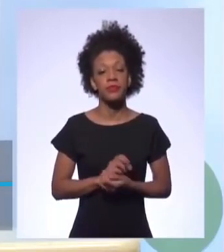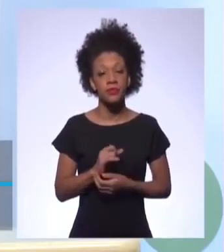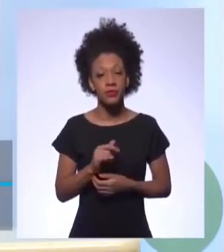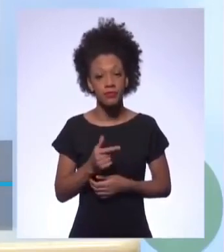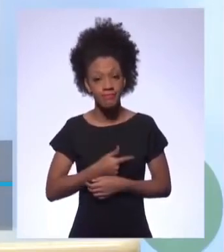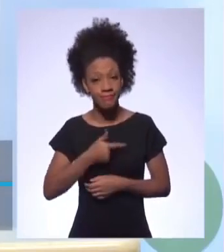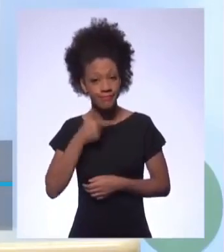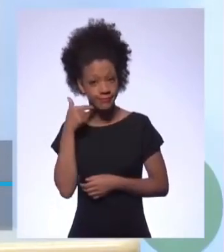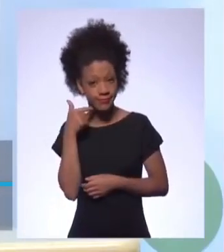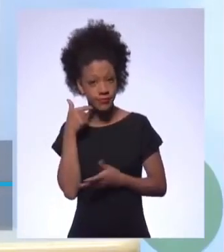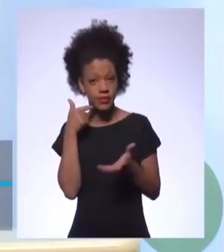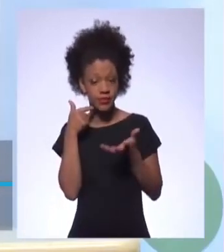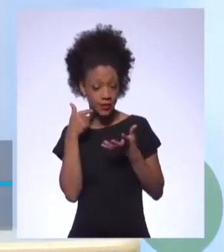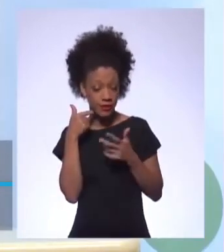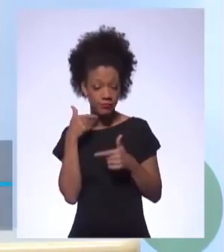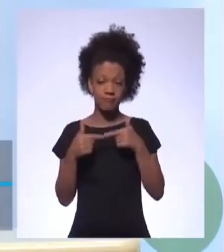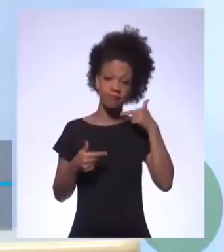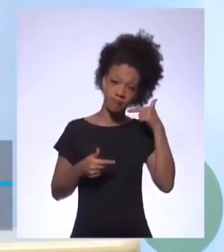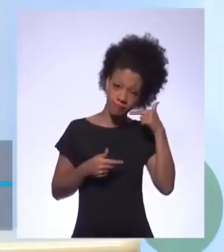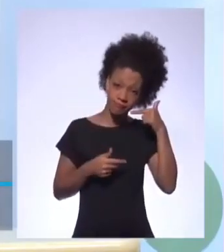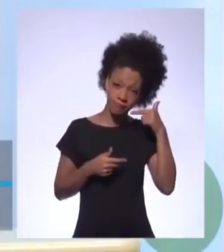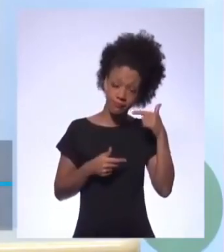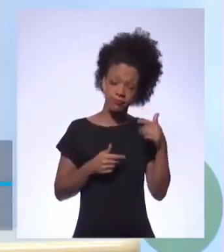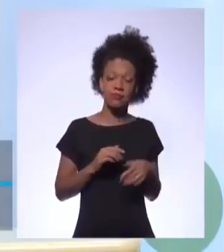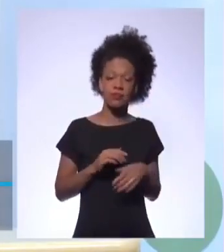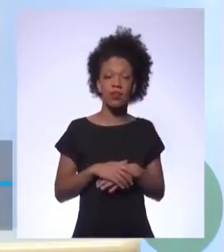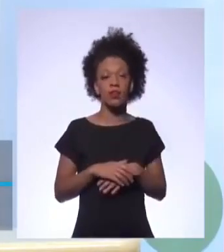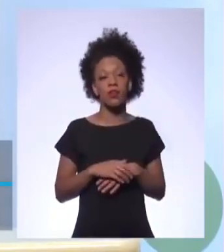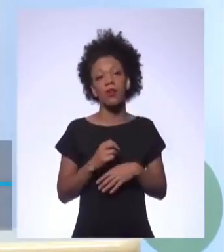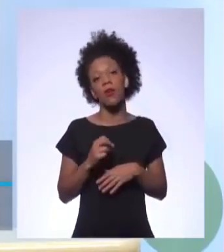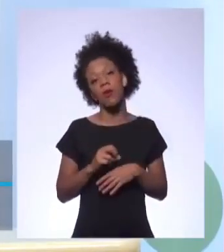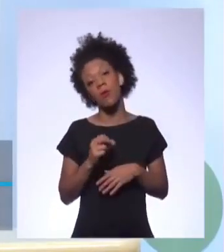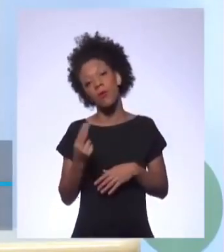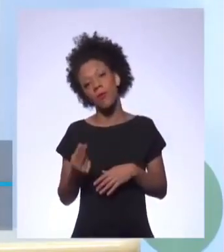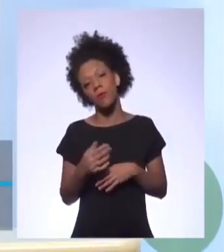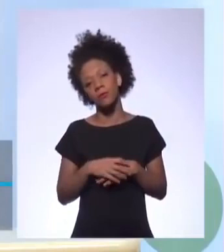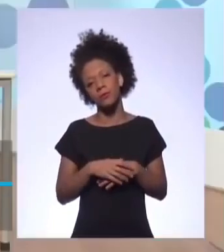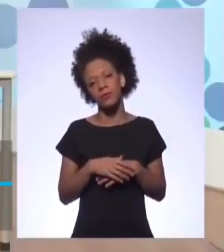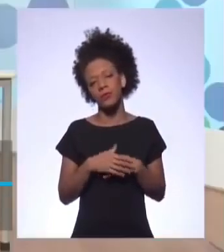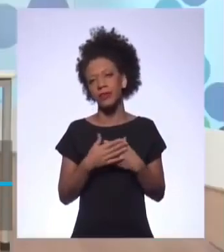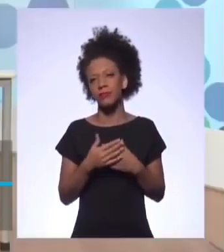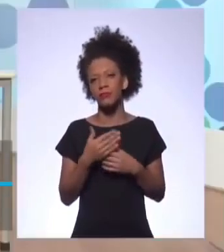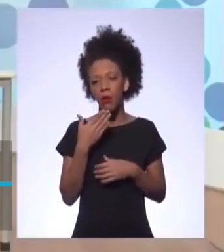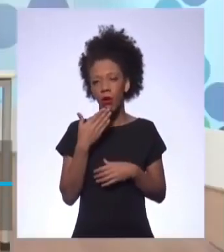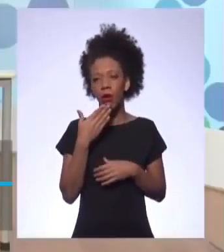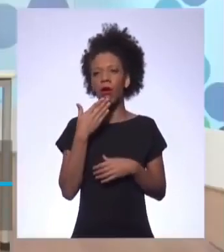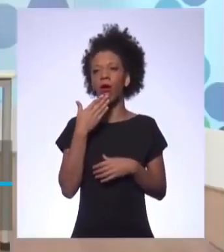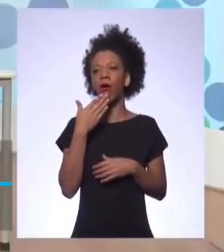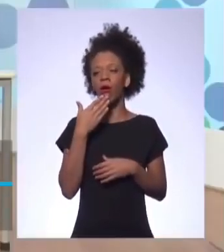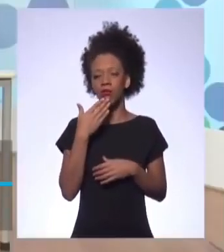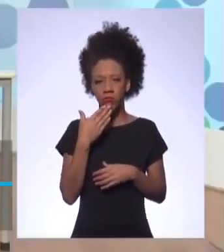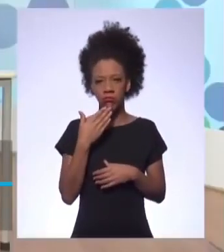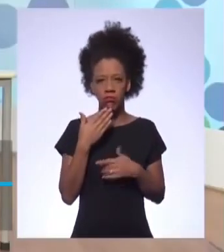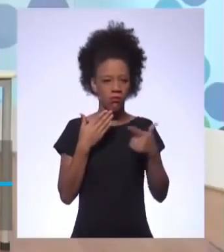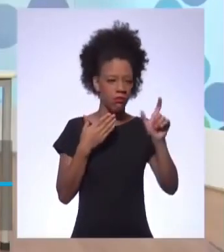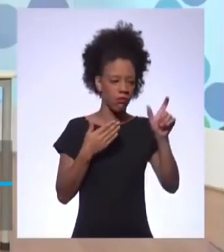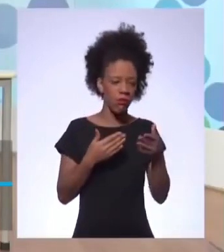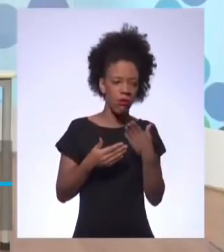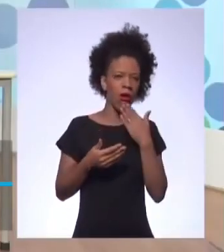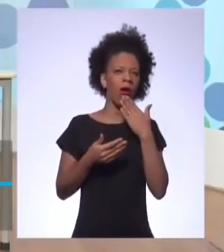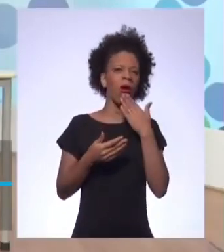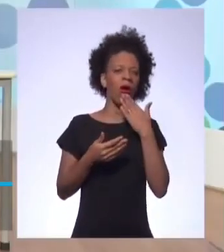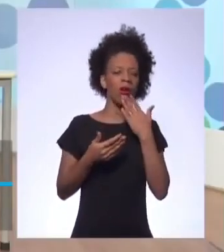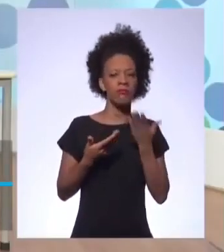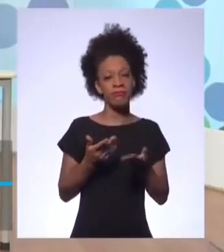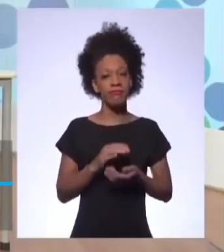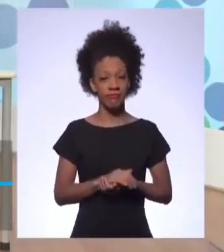você, você quer sorrir de volta, né? Ou bocejar, né, Antônio? A gente somebody yawns at you, alguém boceja